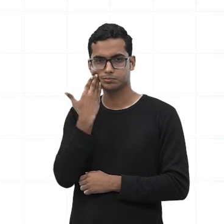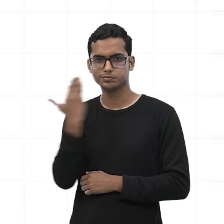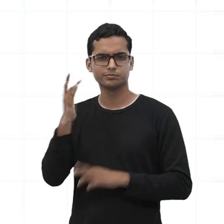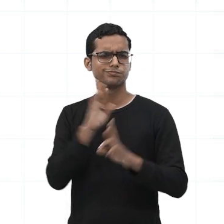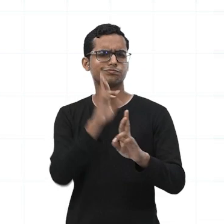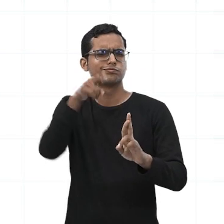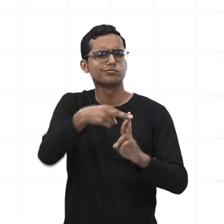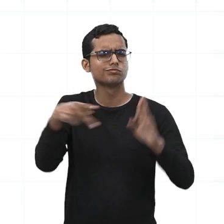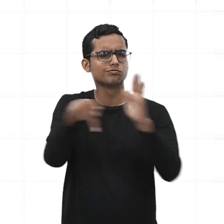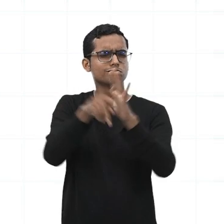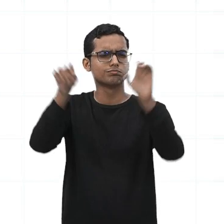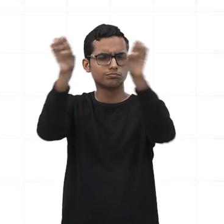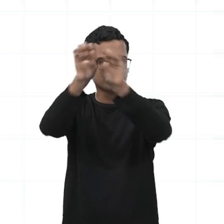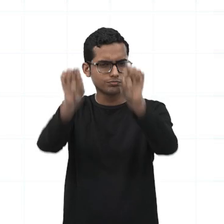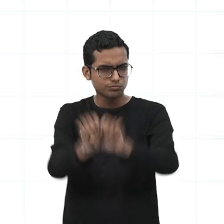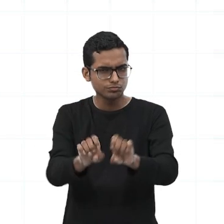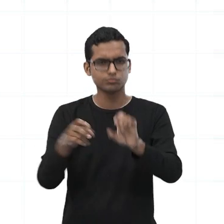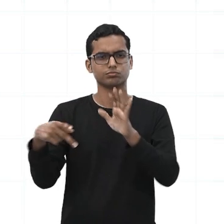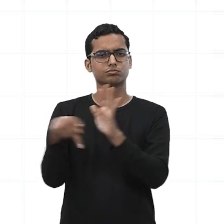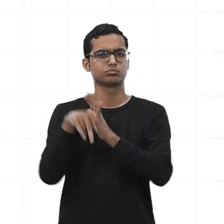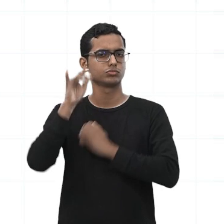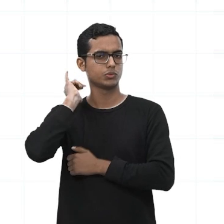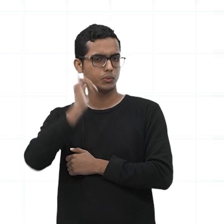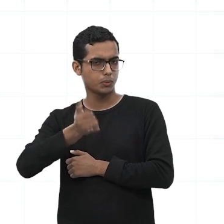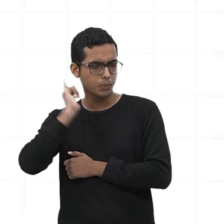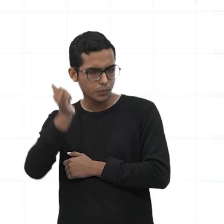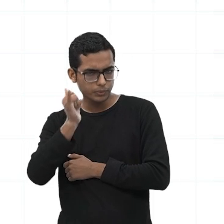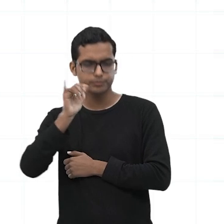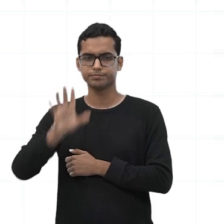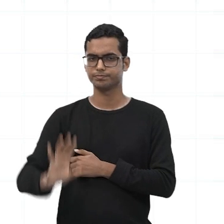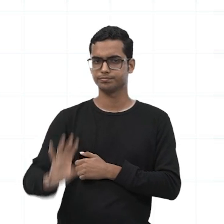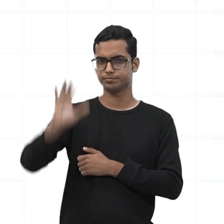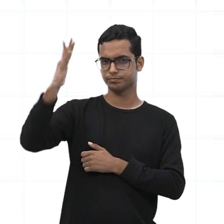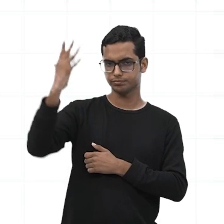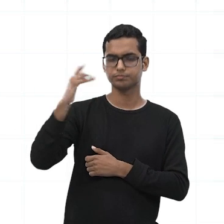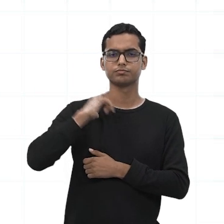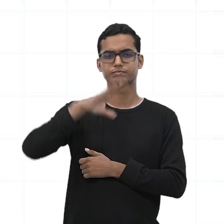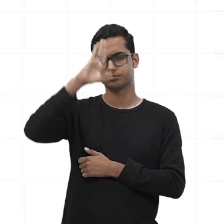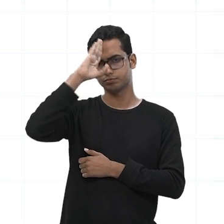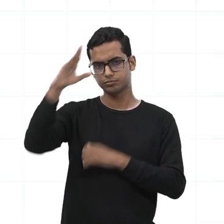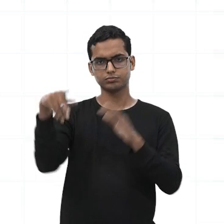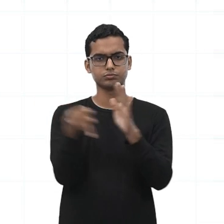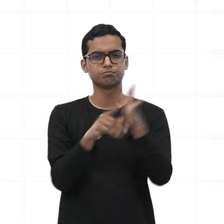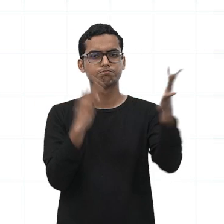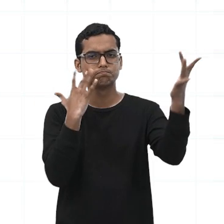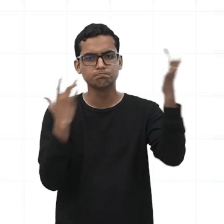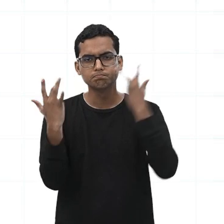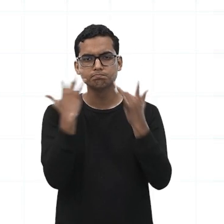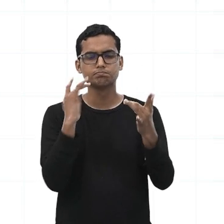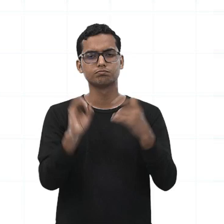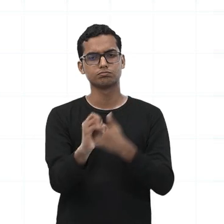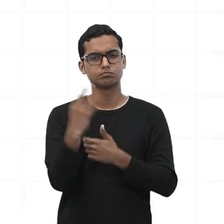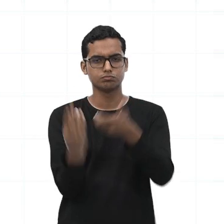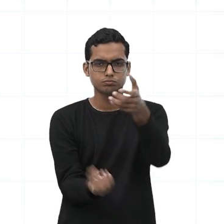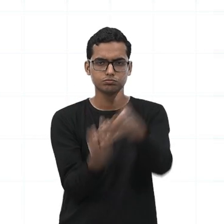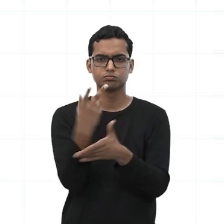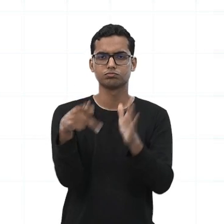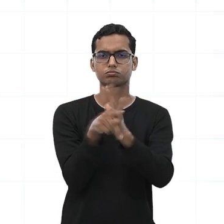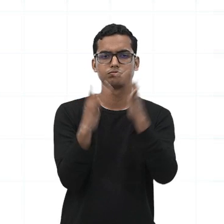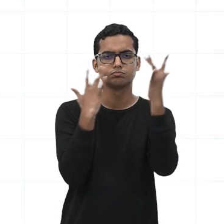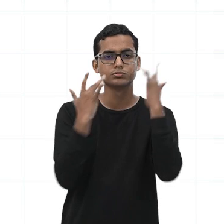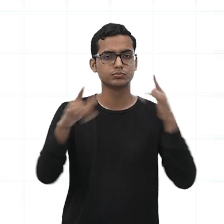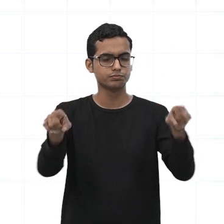refere à estrutura narrativa ou trama principal de uma peça ou produção